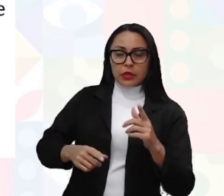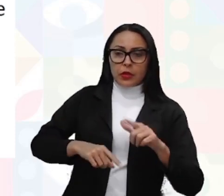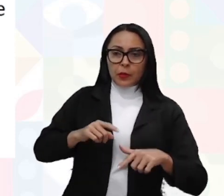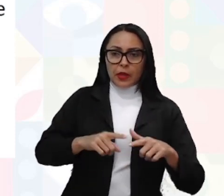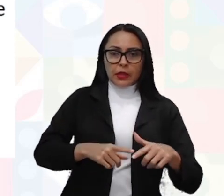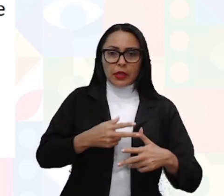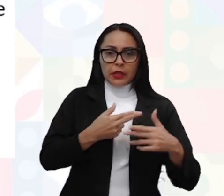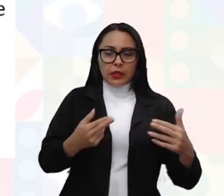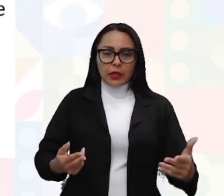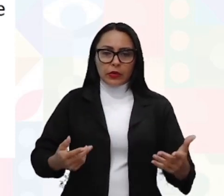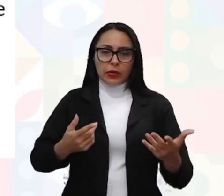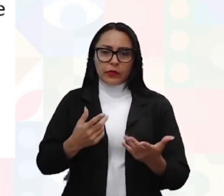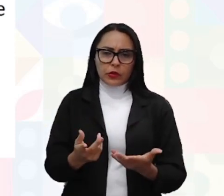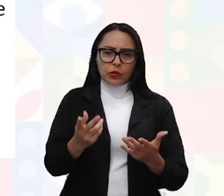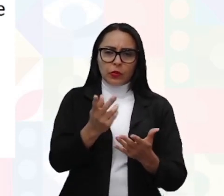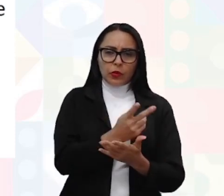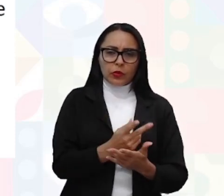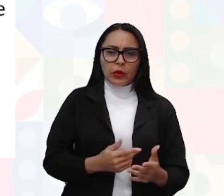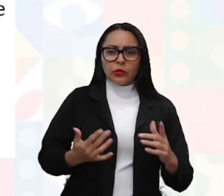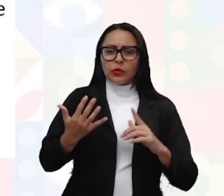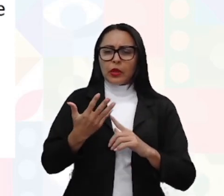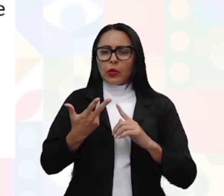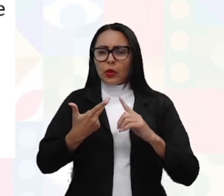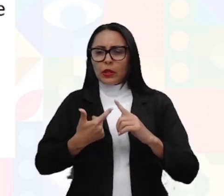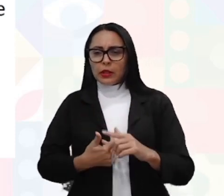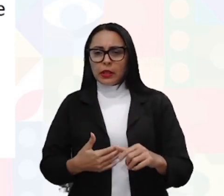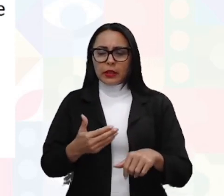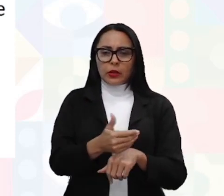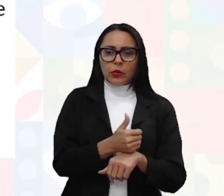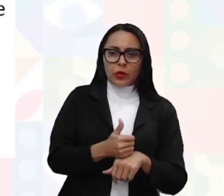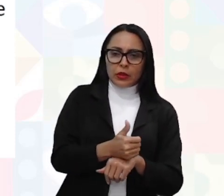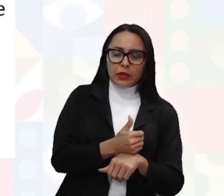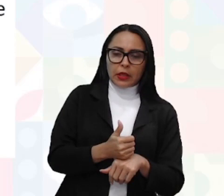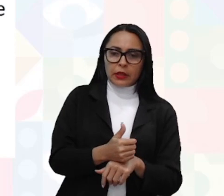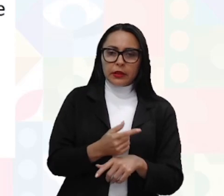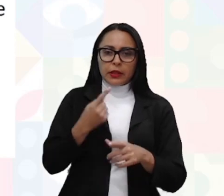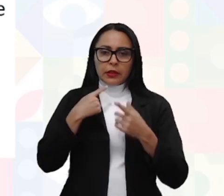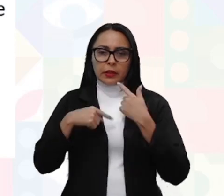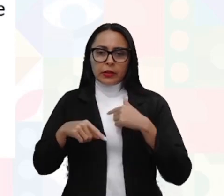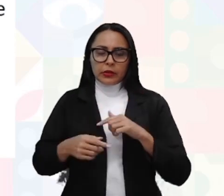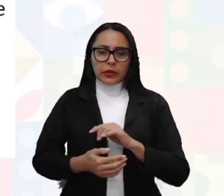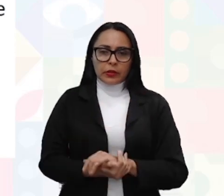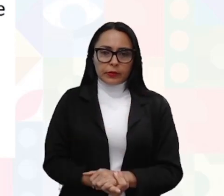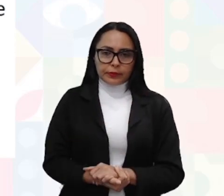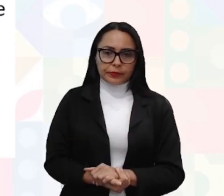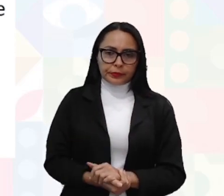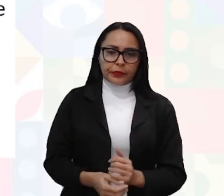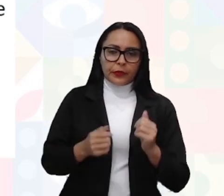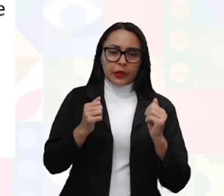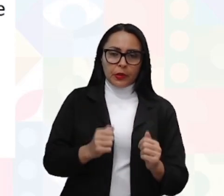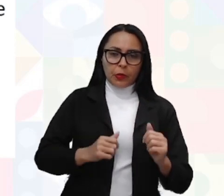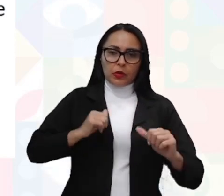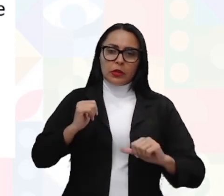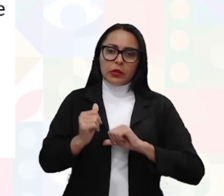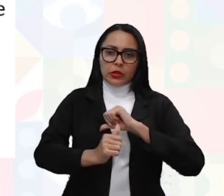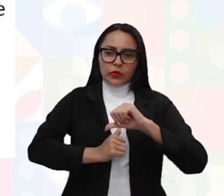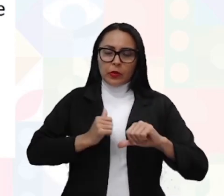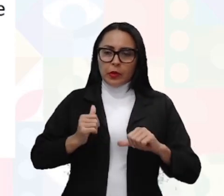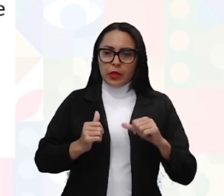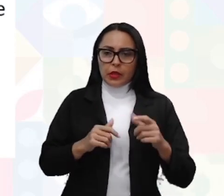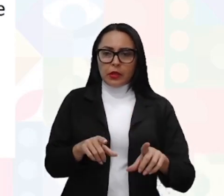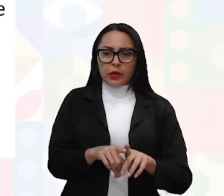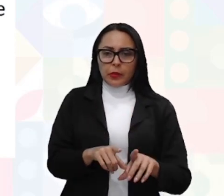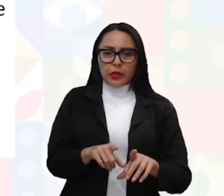executar serviços procurados na quantidade, qualidade e prazos desejados, que possam se transformar numa